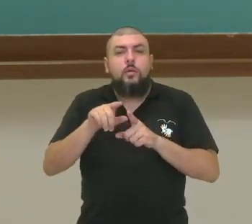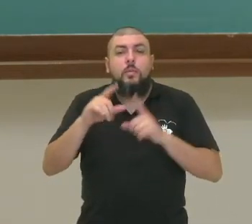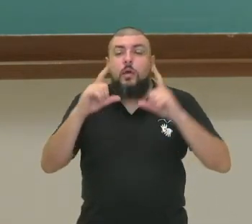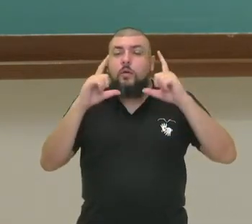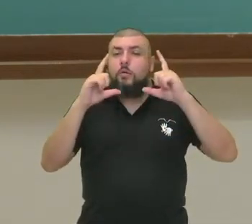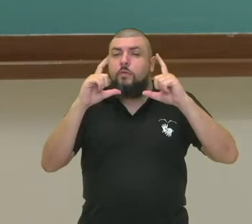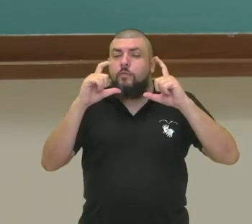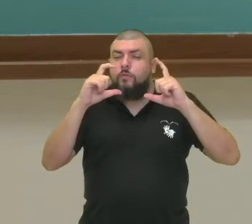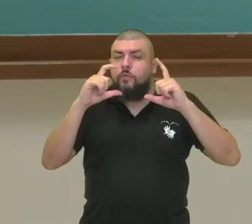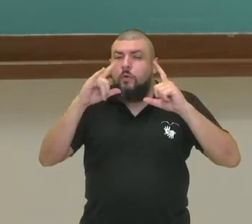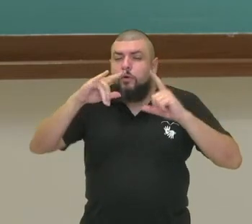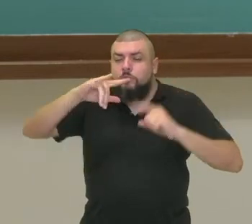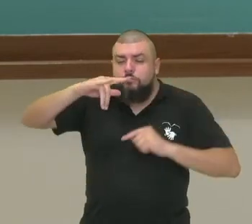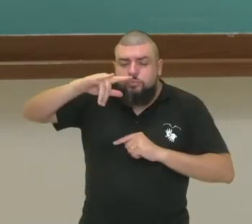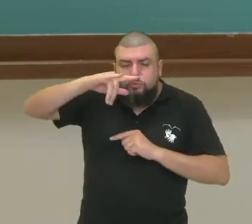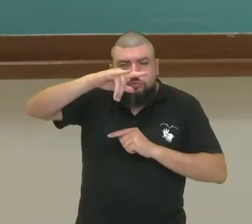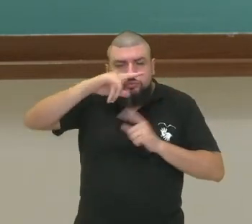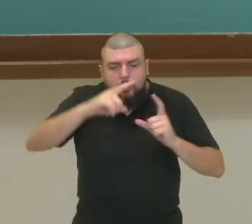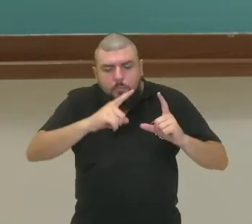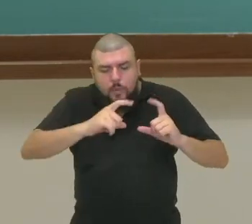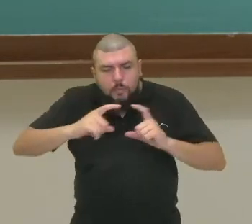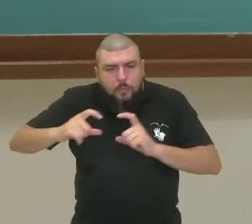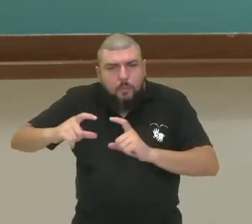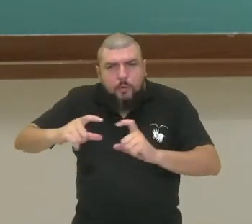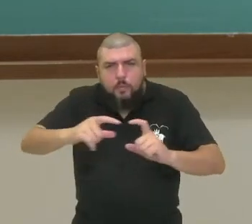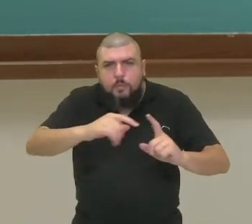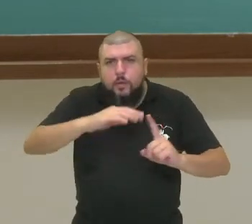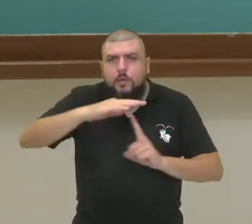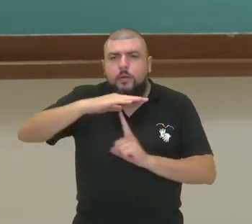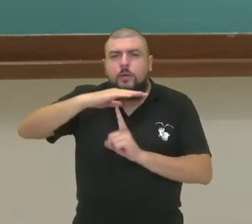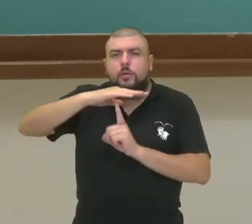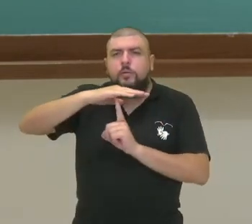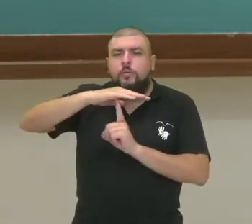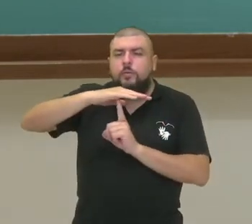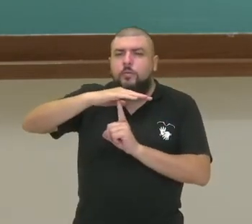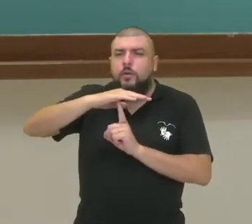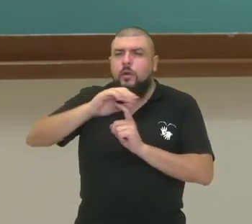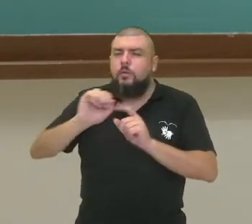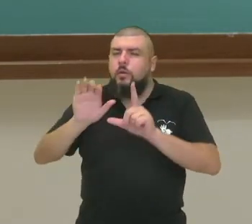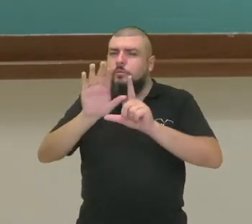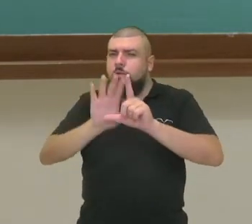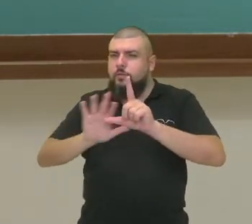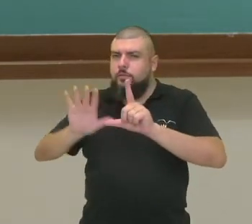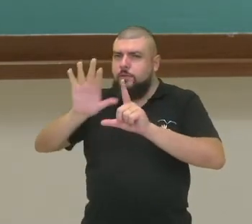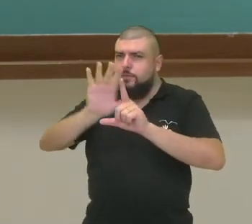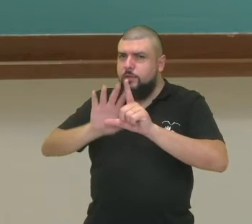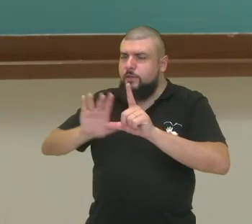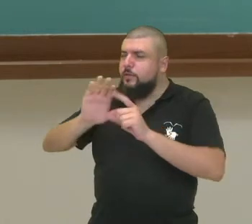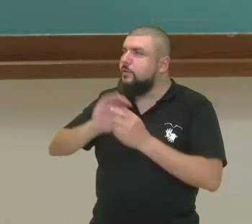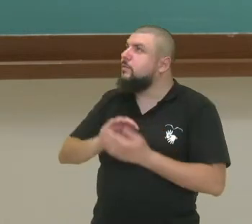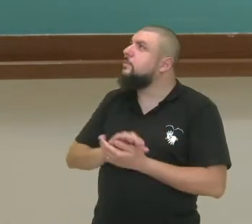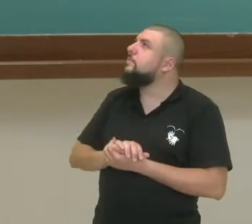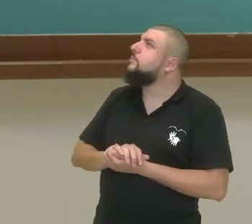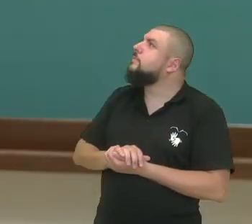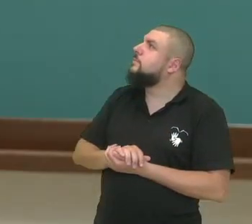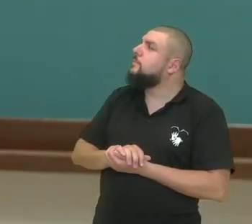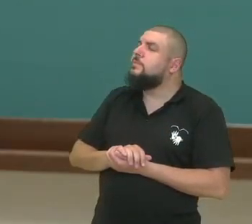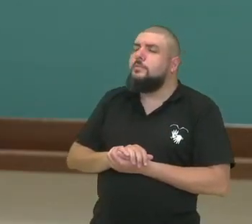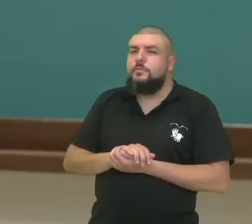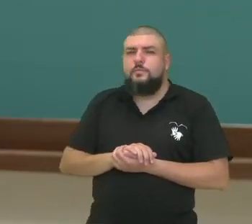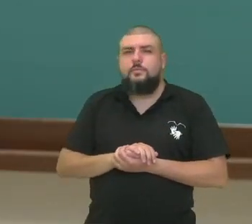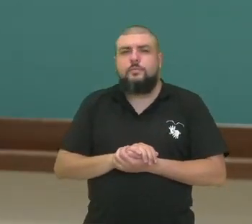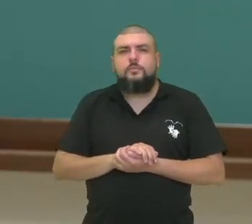estado do Paraná, você pode apontar o seu celular para o QR Code que vai aparecer aí na sua tela, tá?